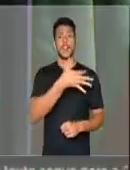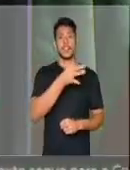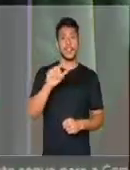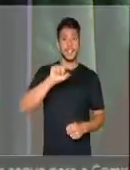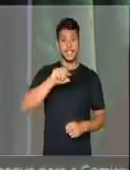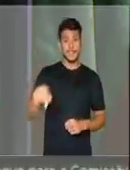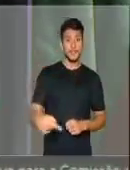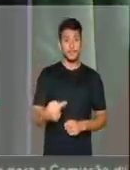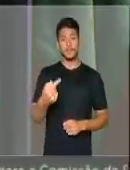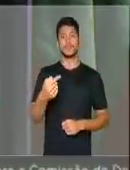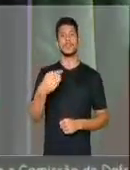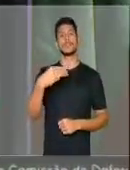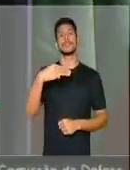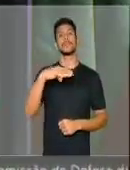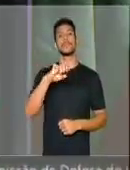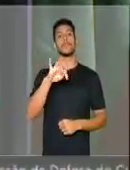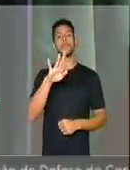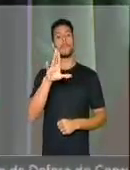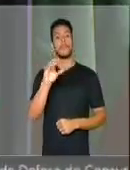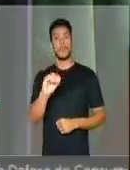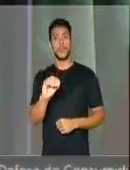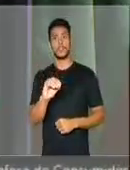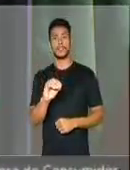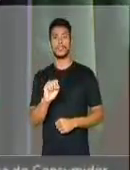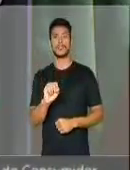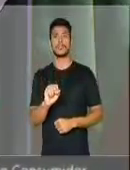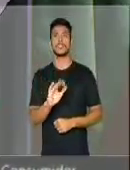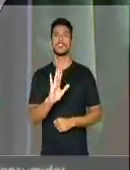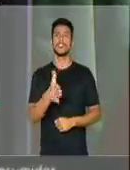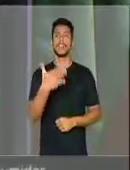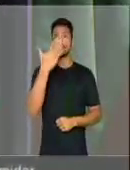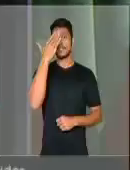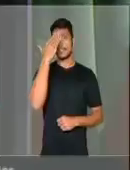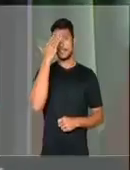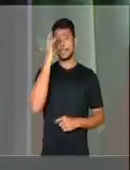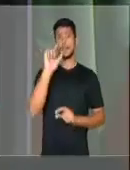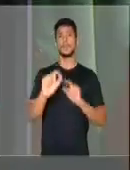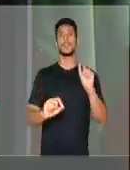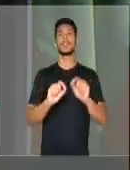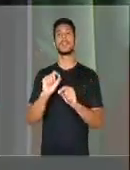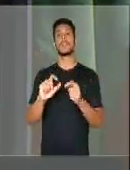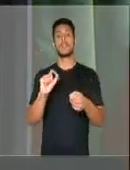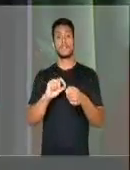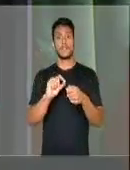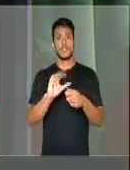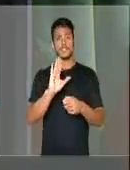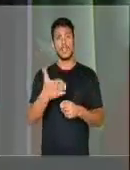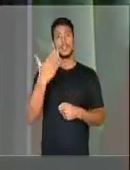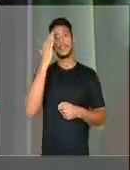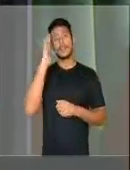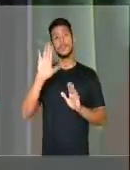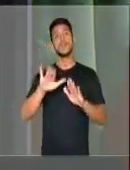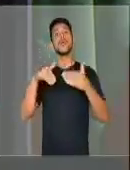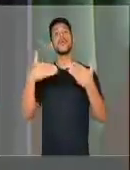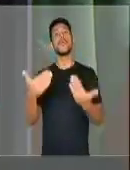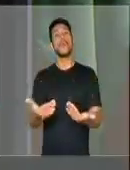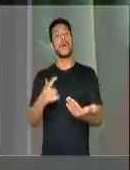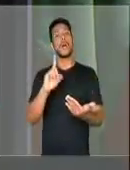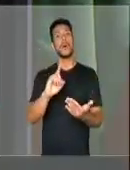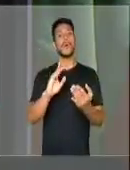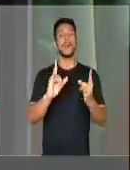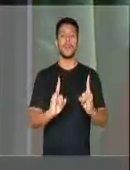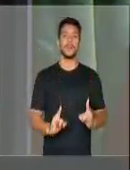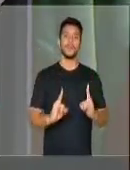quadrados, acabando que os administradores já sabem previamente, quem fez a chamada pública, qual imóvel